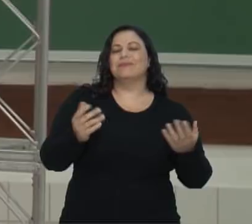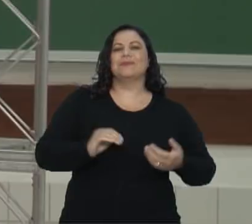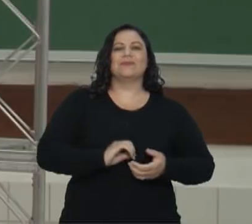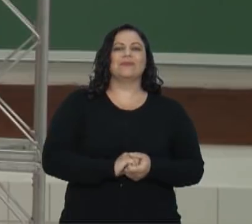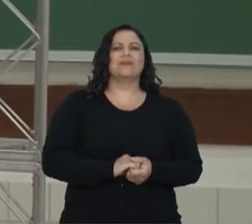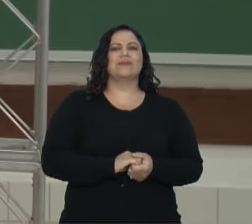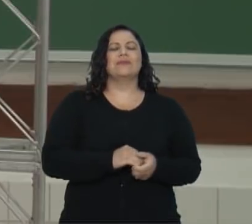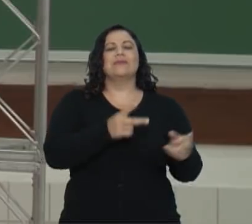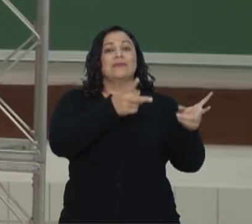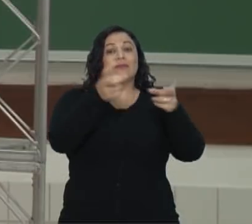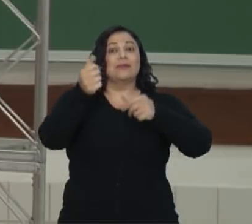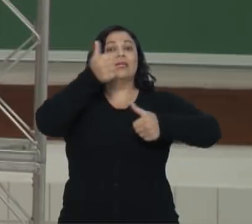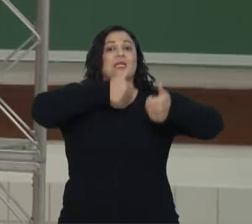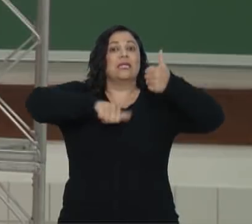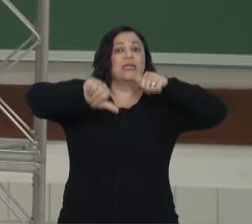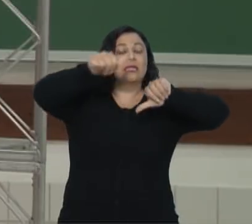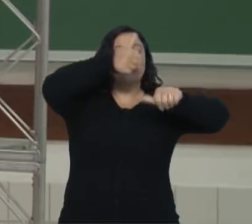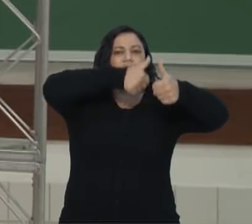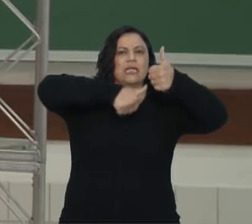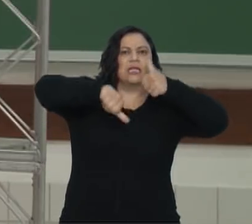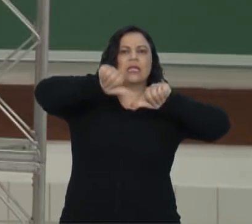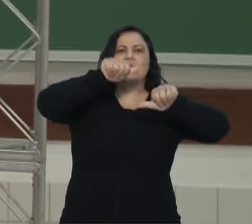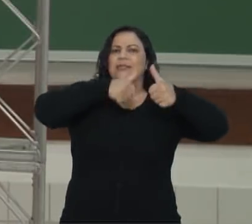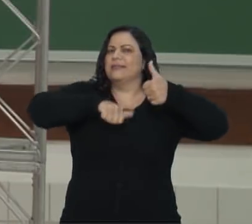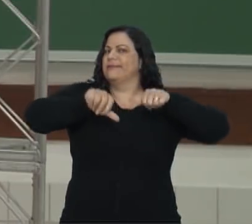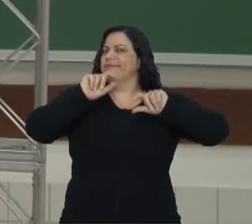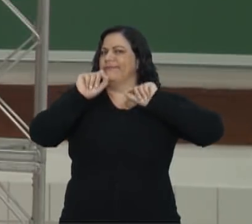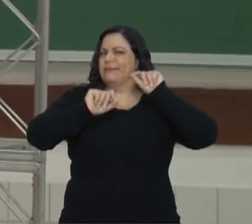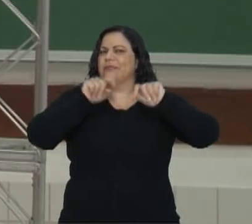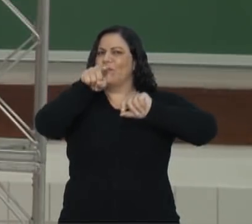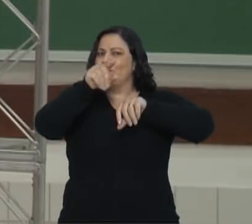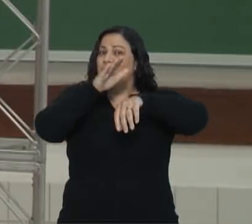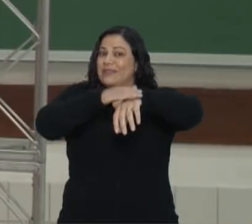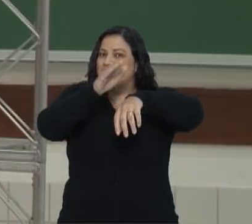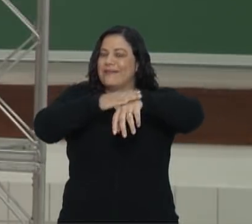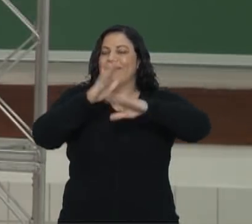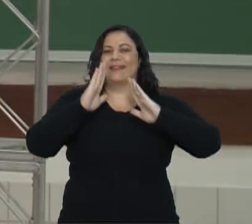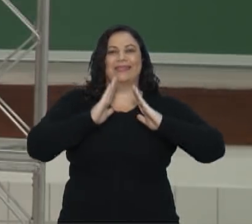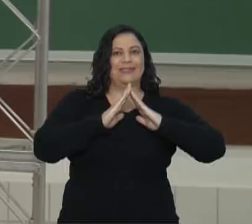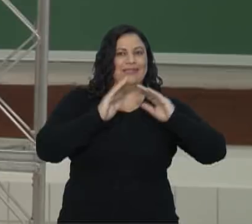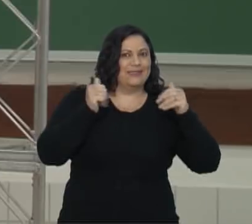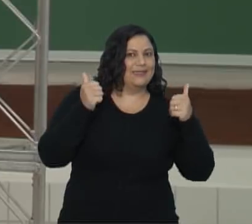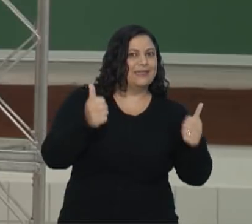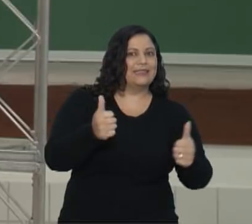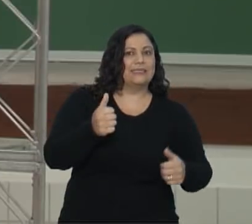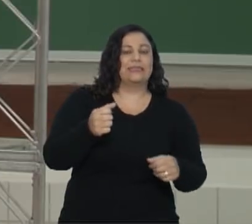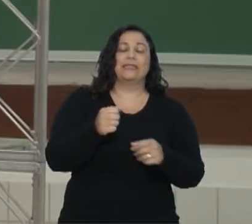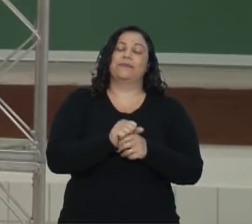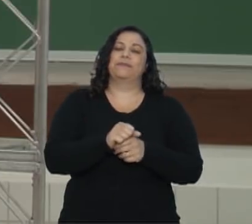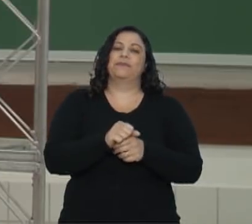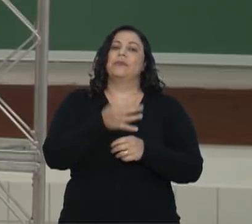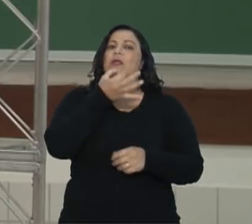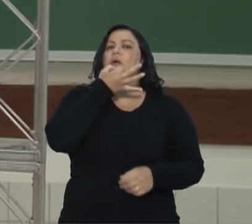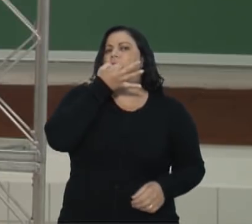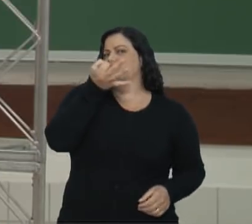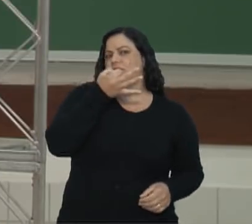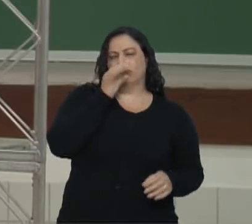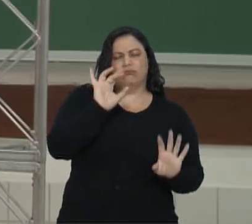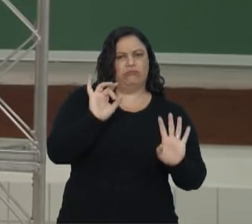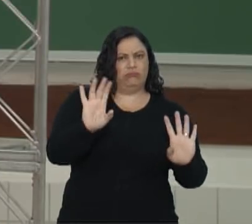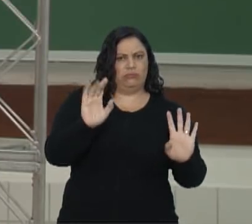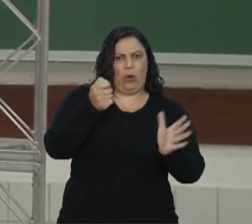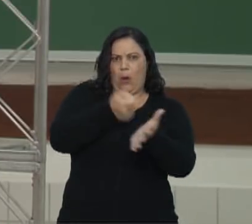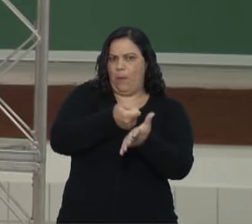as transformações químicas. Eu quero que você faça em casa. Então lembra que é uma sugestão, você não é obrigado